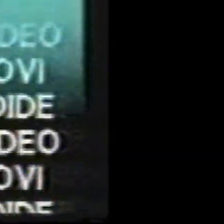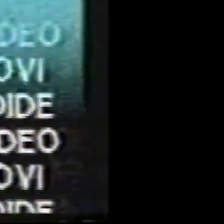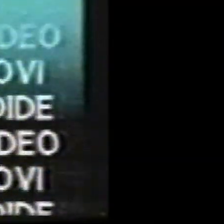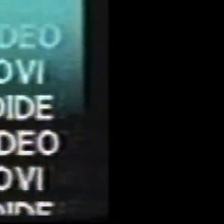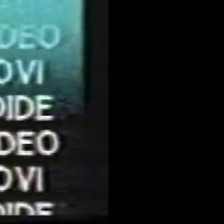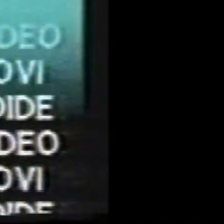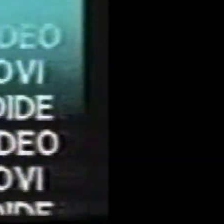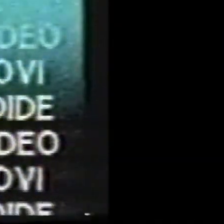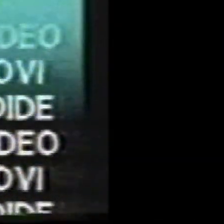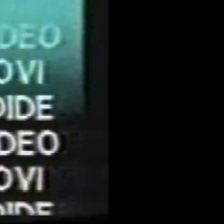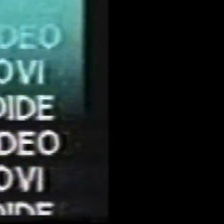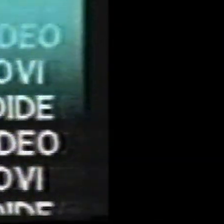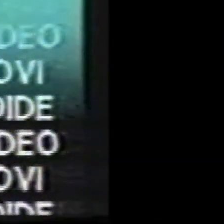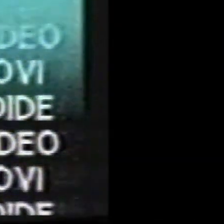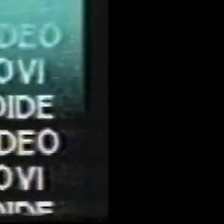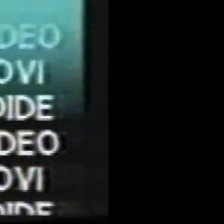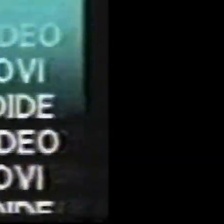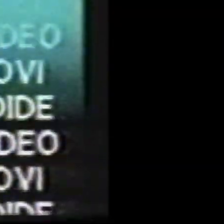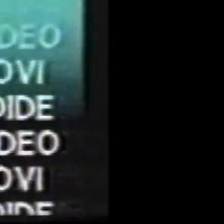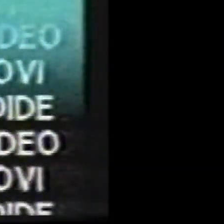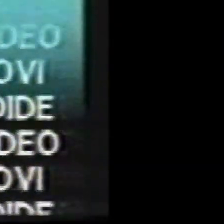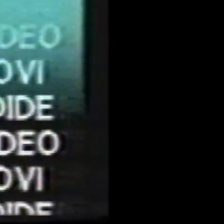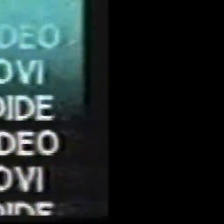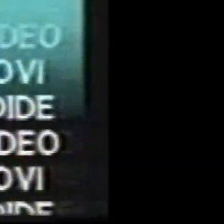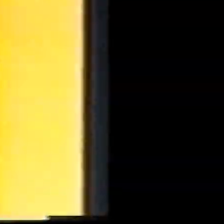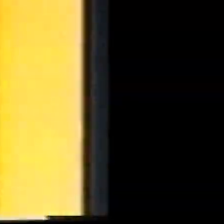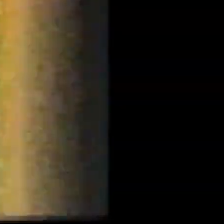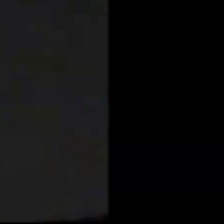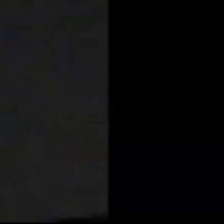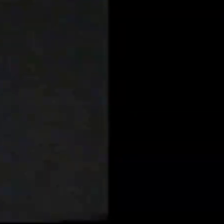4, 1, 2,